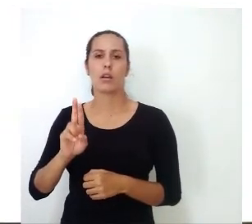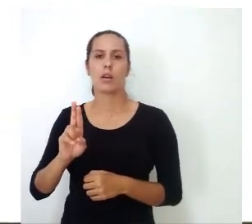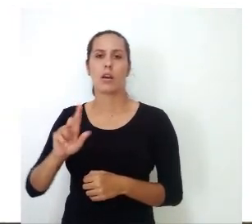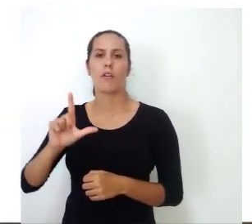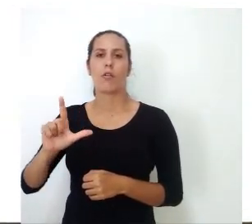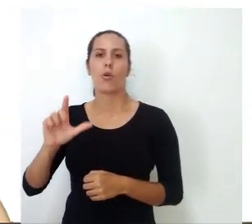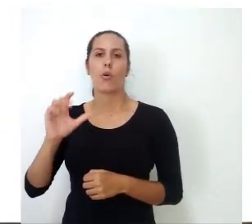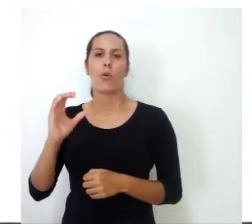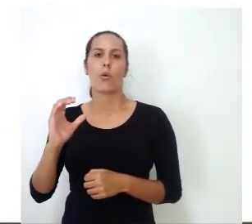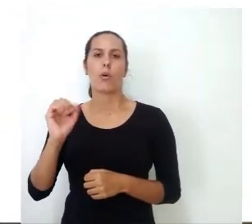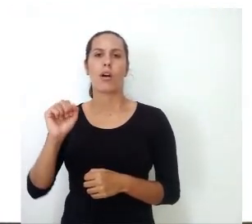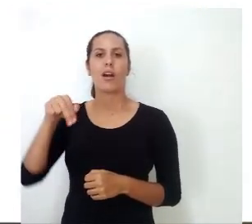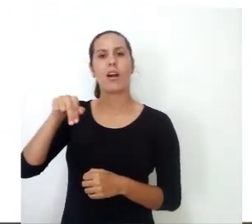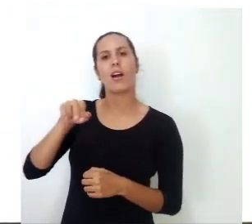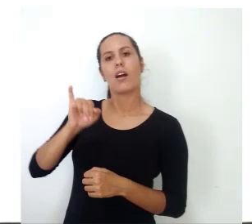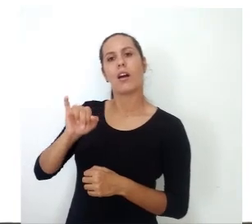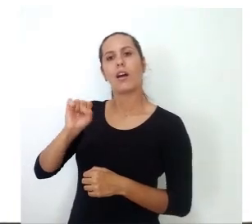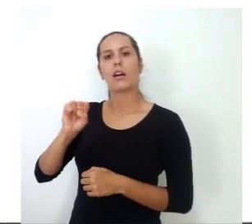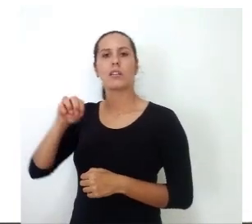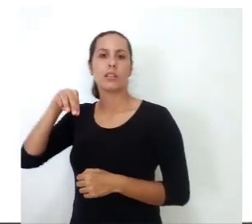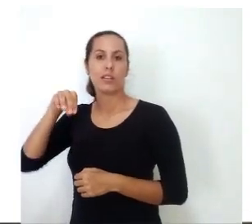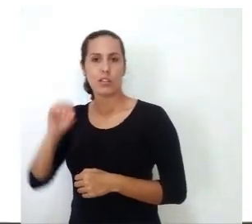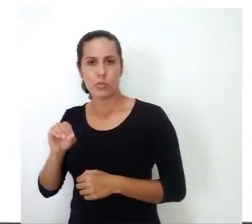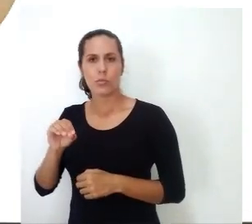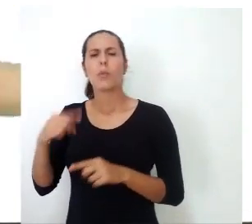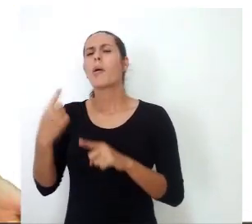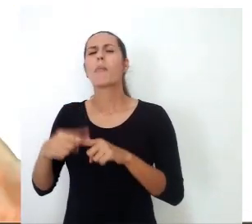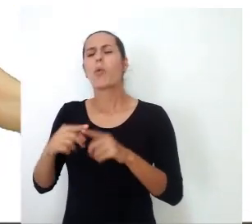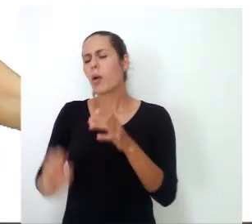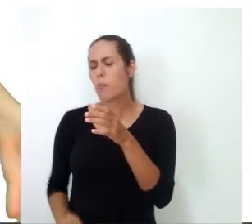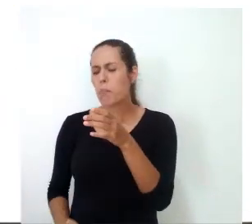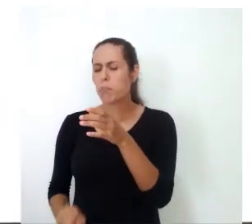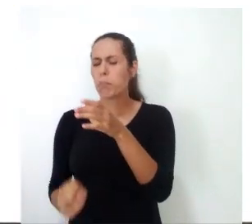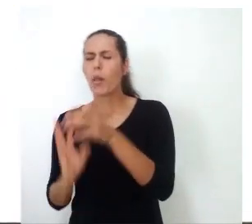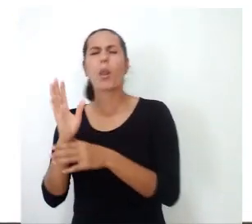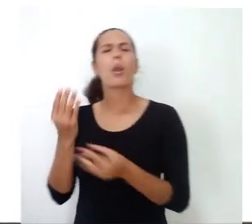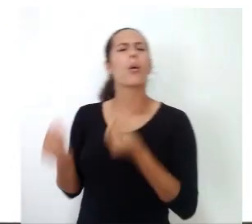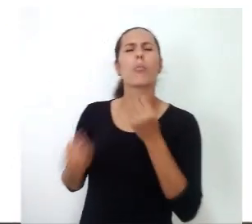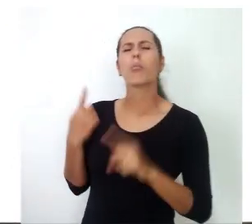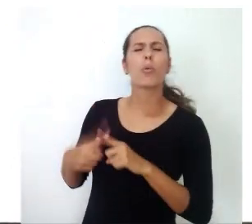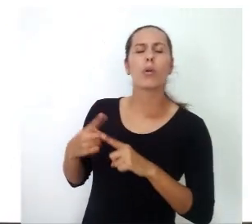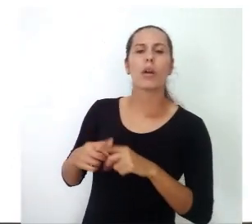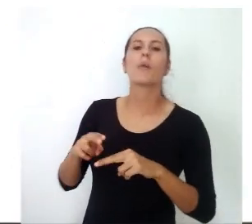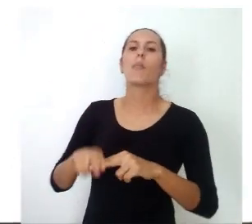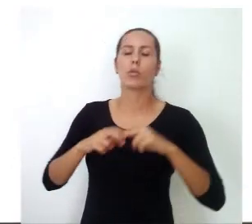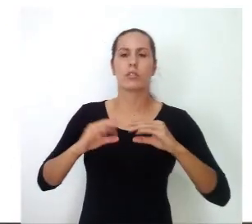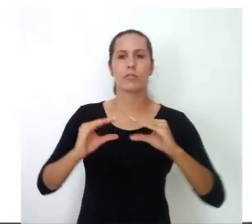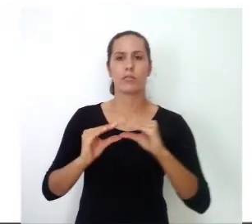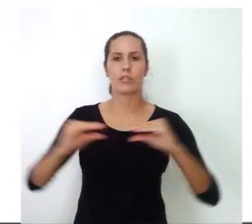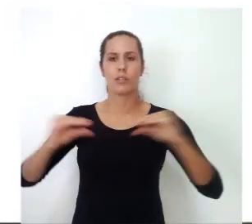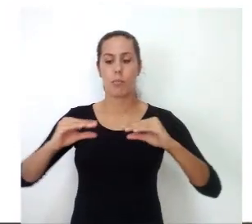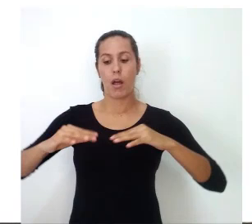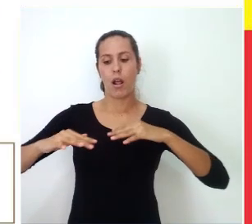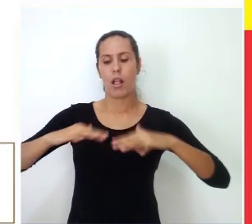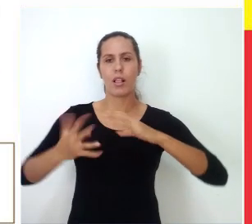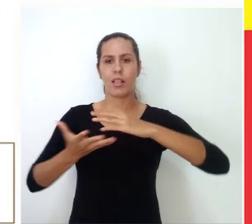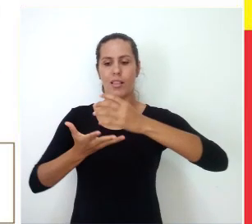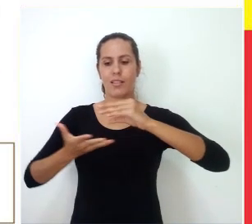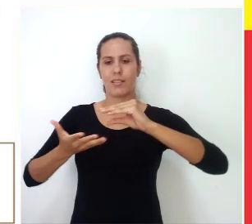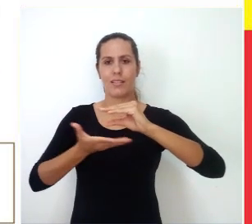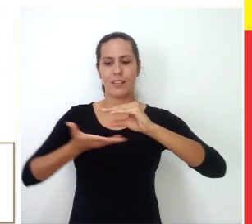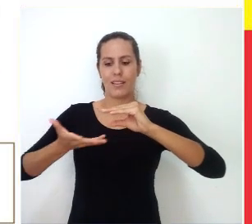de vulcanismo. E por que ele sai? Porque as placas tectônicas se movimentam, ok?